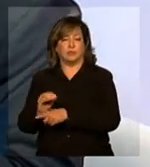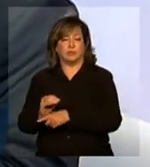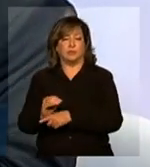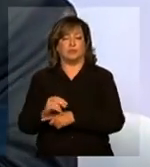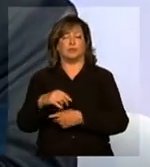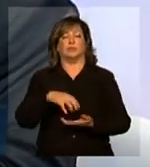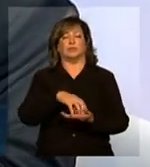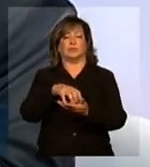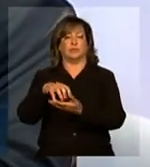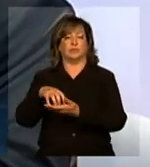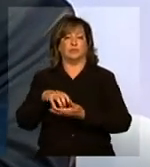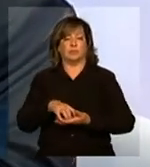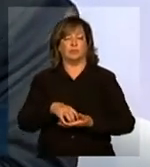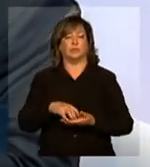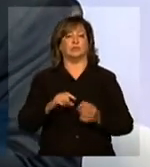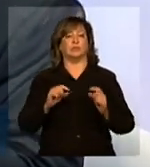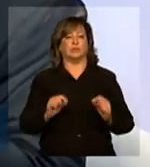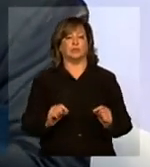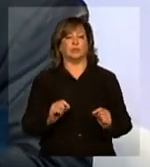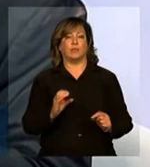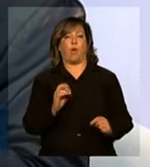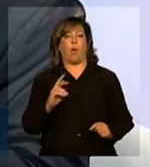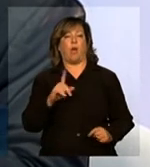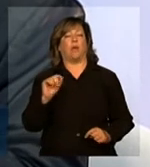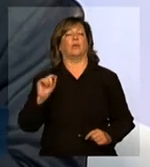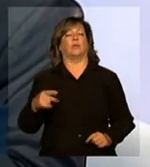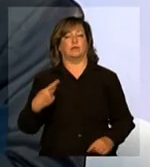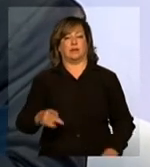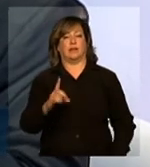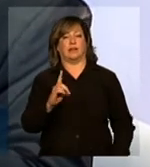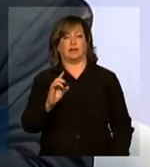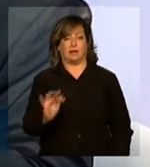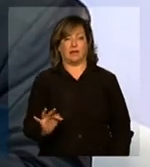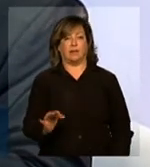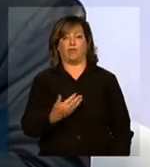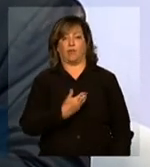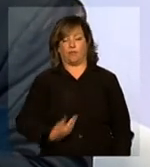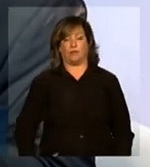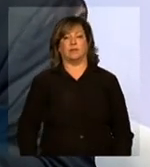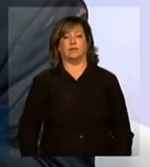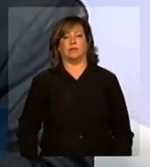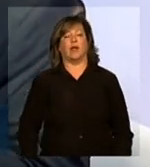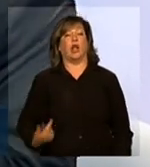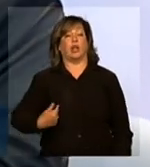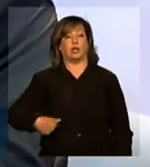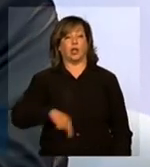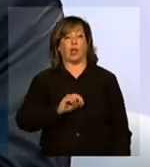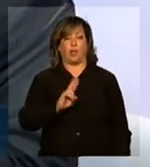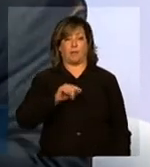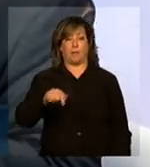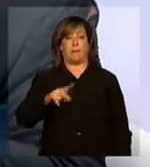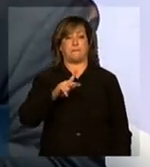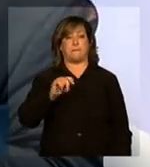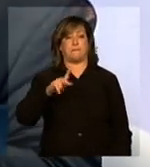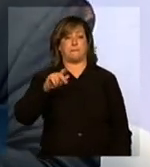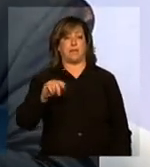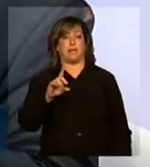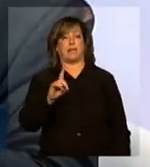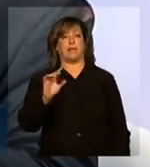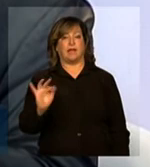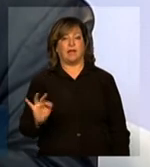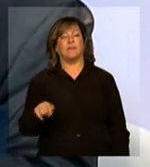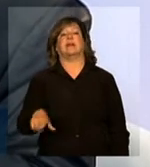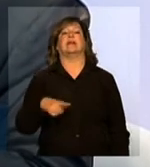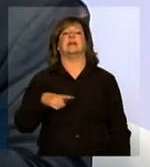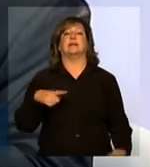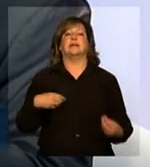das entidades e dos órgãos do governo do Distrito Federal. O nosso programa, que é o PAPA-DF, ele traz